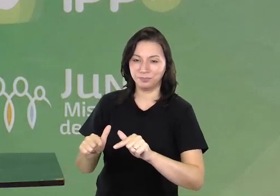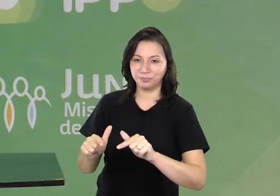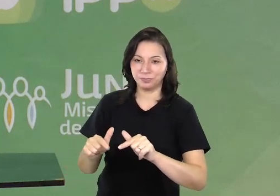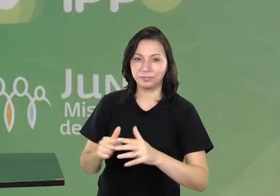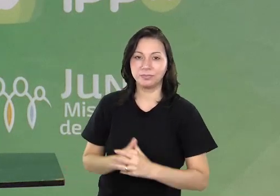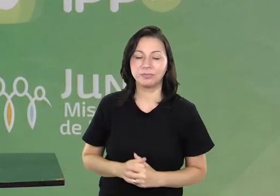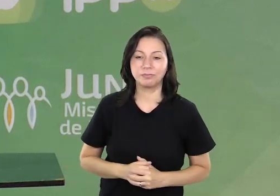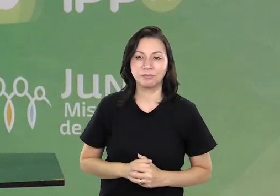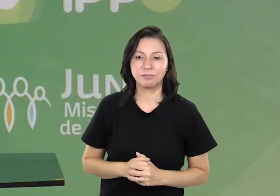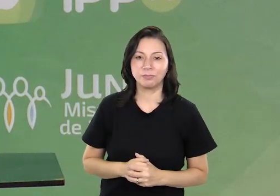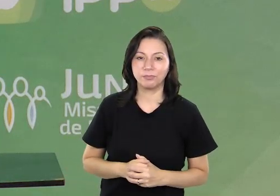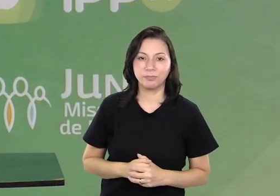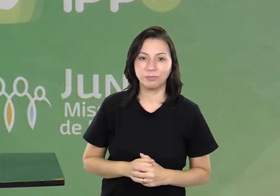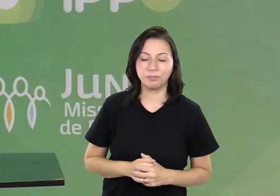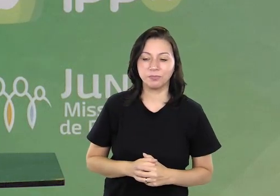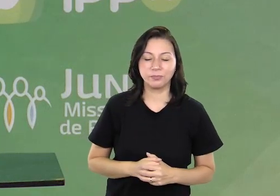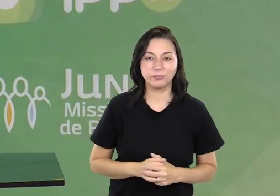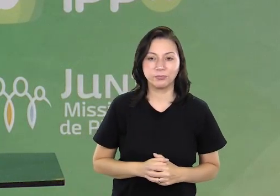faz